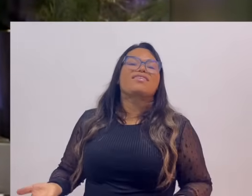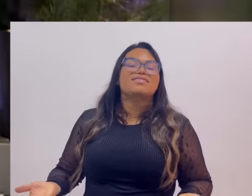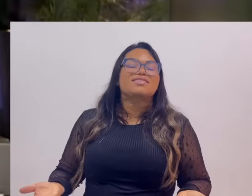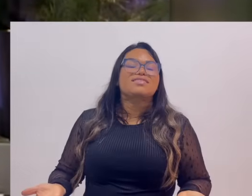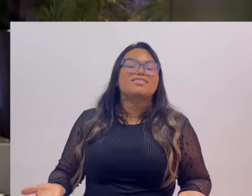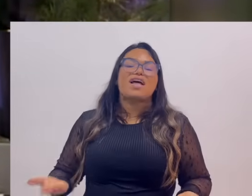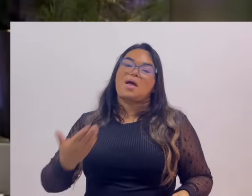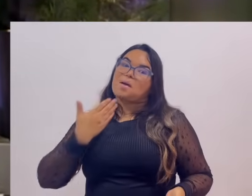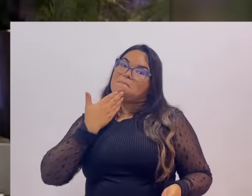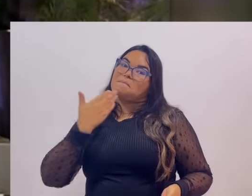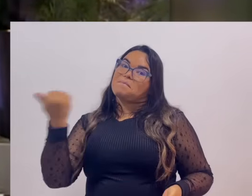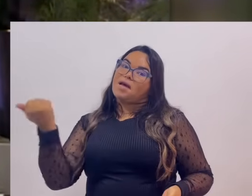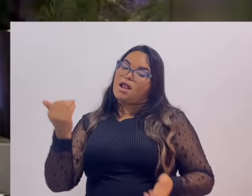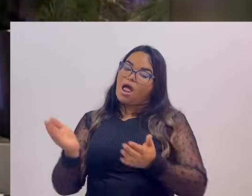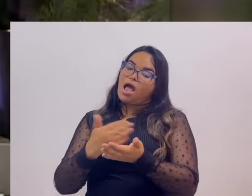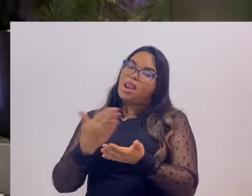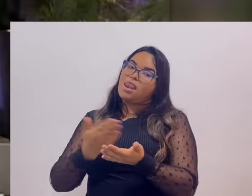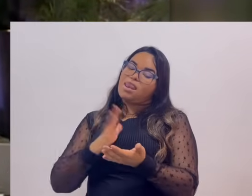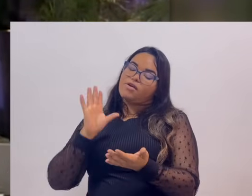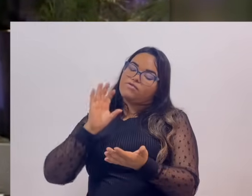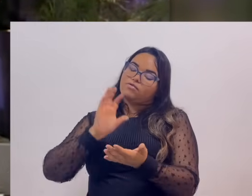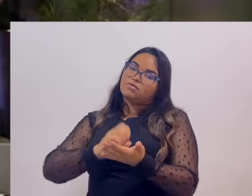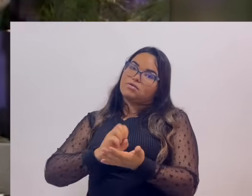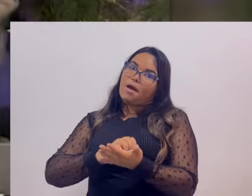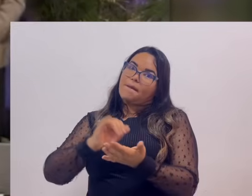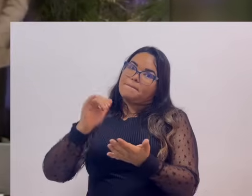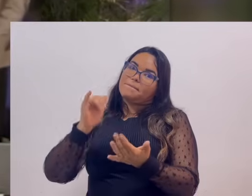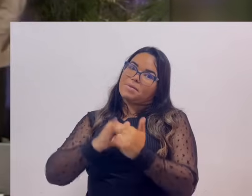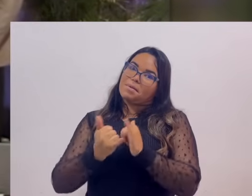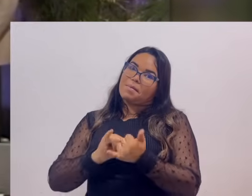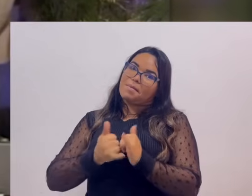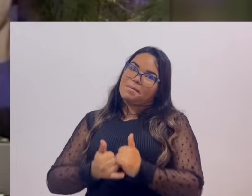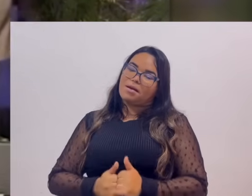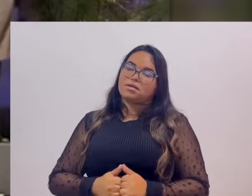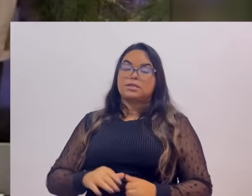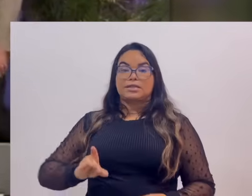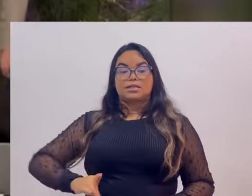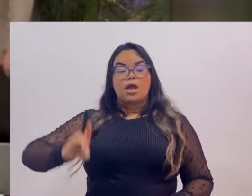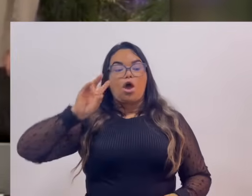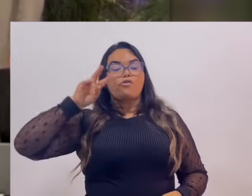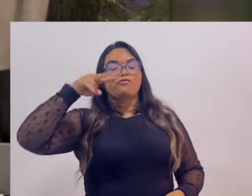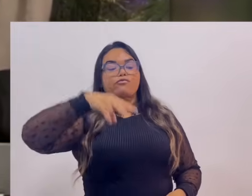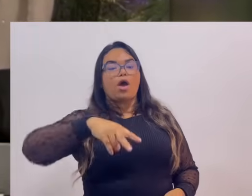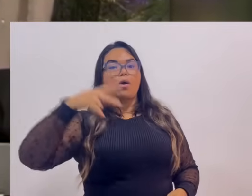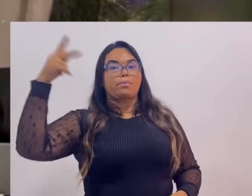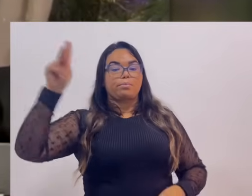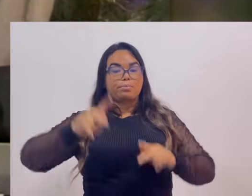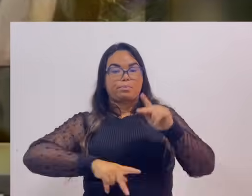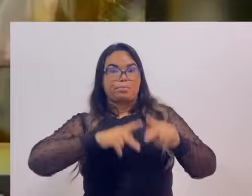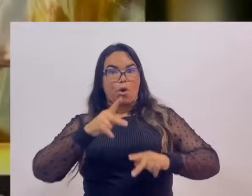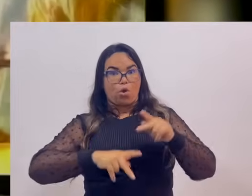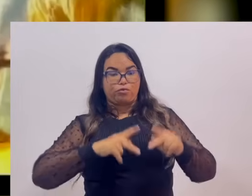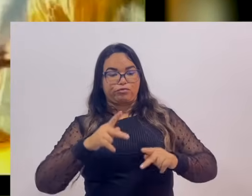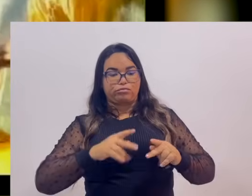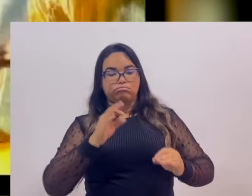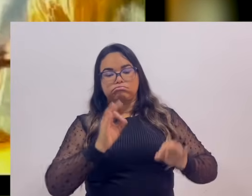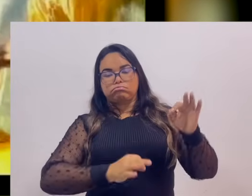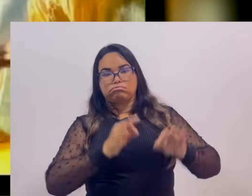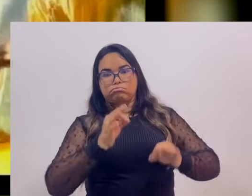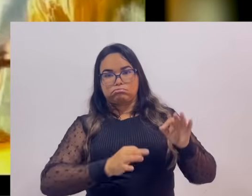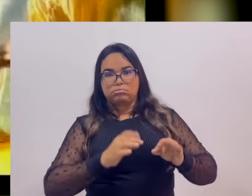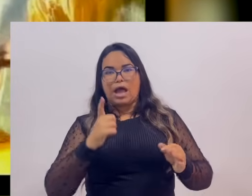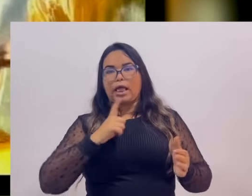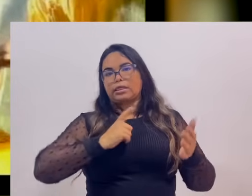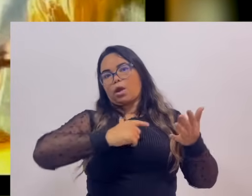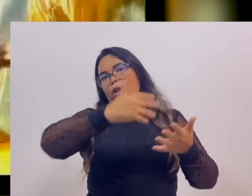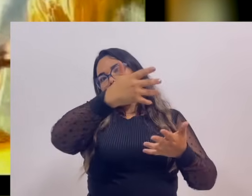cabeça ou nos registros do santuário ei é melhor tê-los no registro do santuário o senhor julgará o